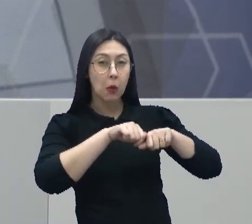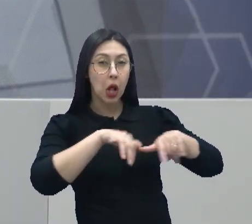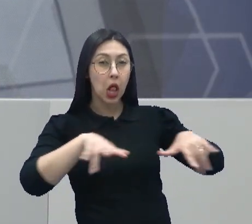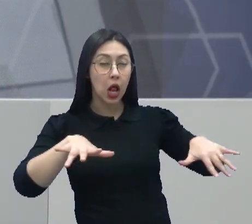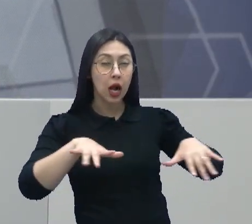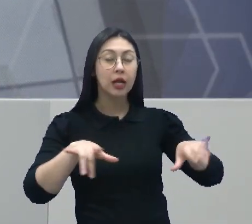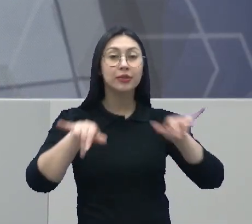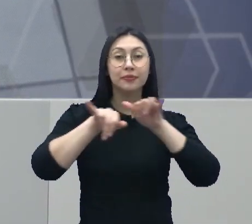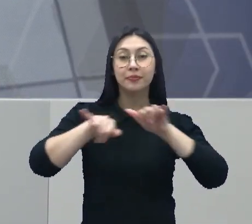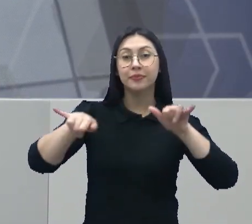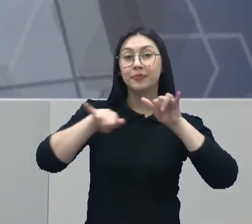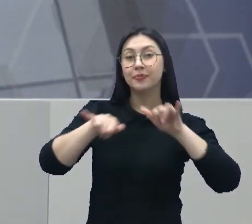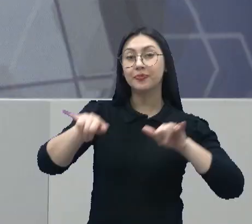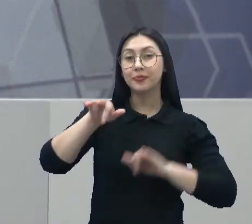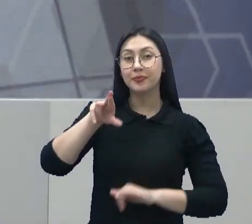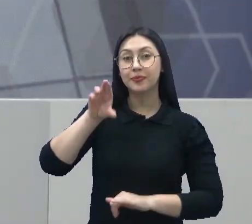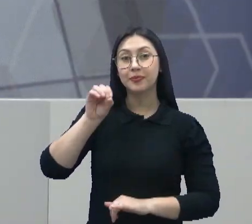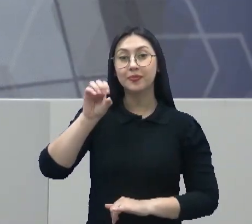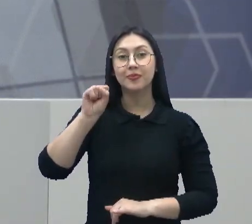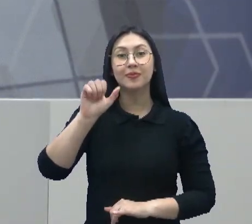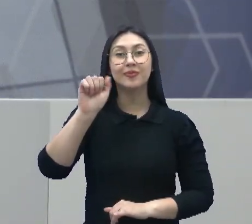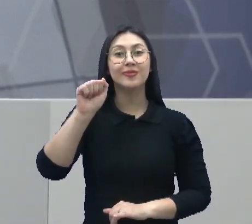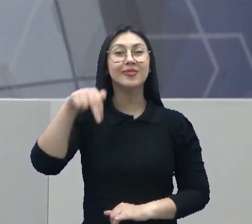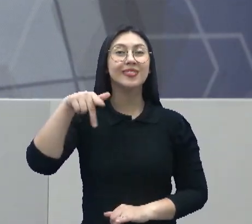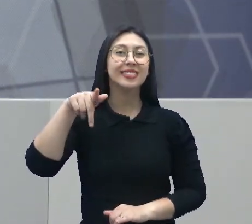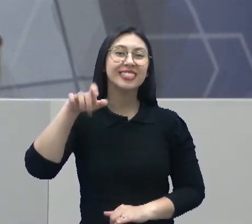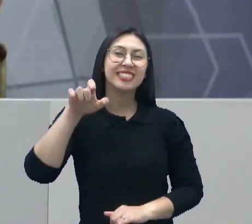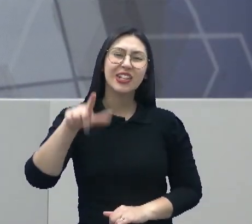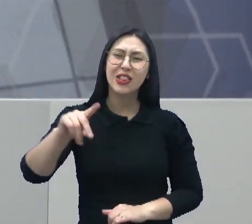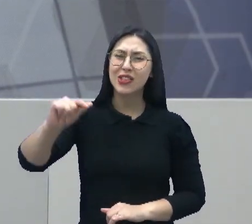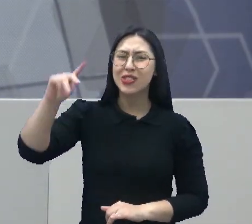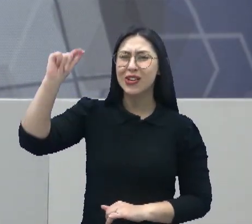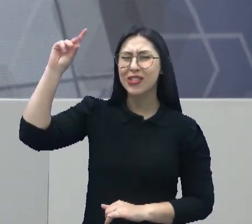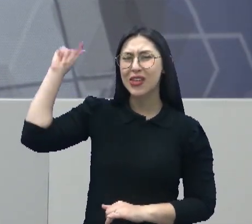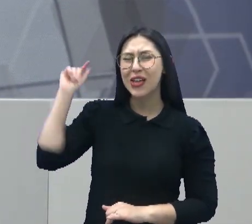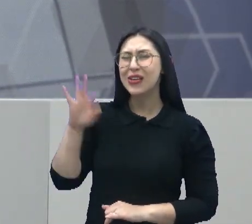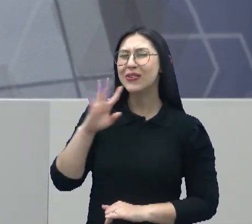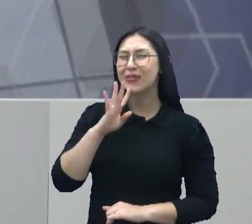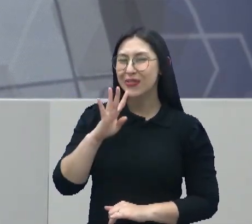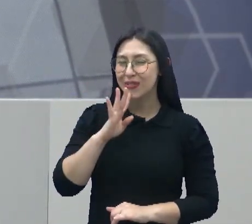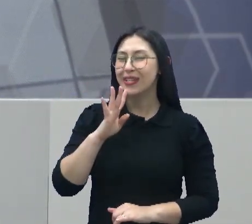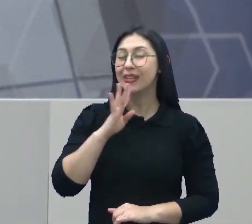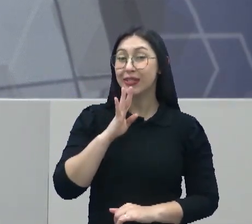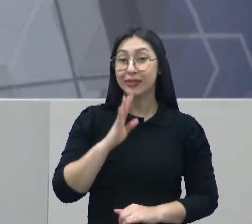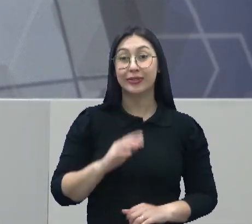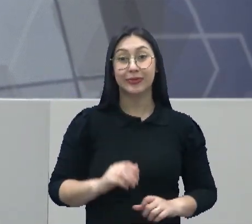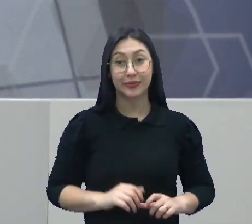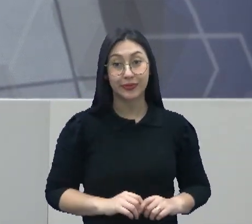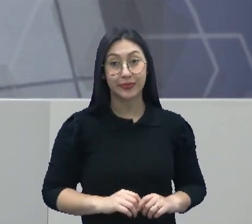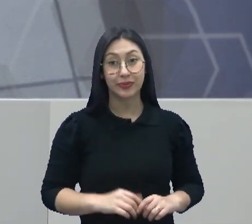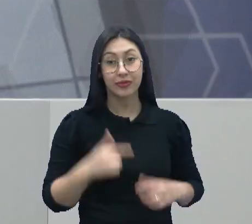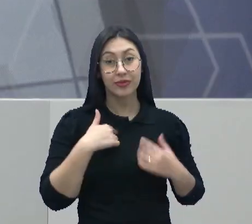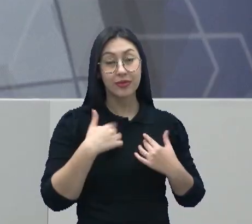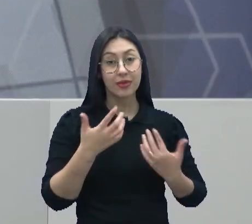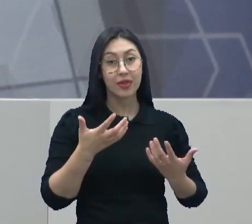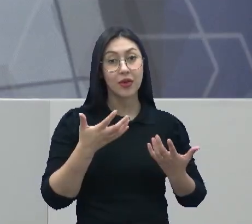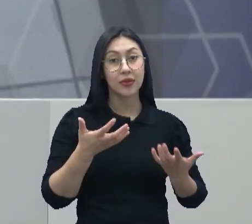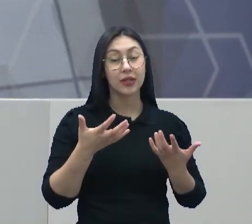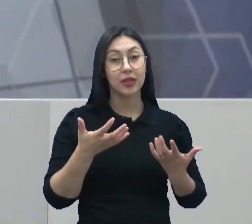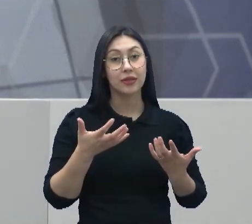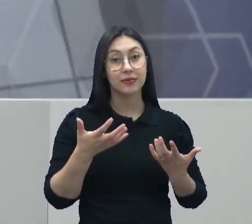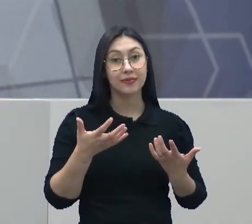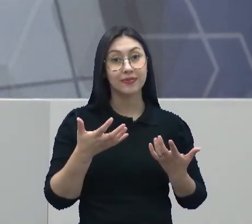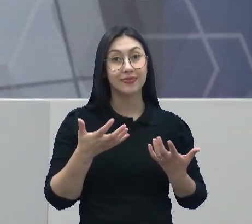para a Rosângela, que eu conheço há muitos anos, muitos anos. Quero aqui